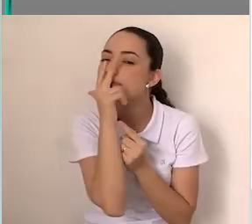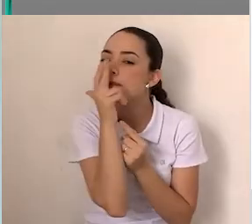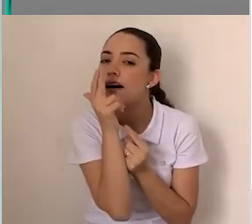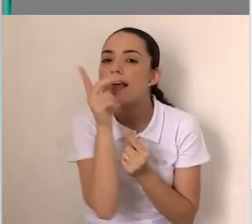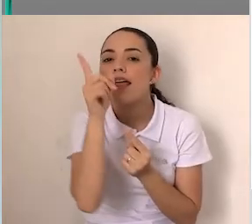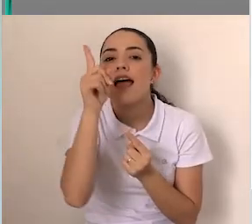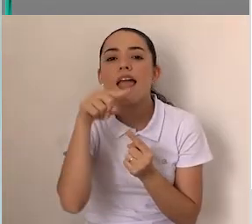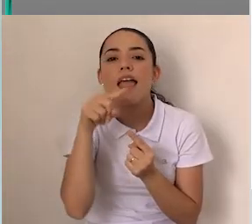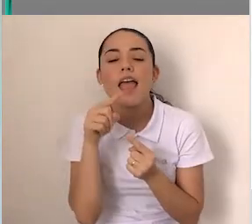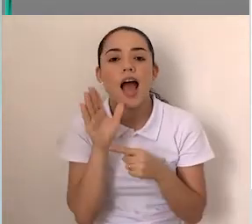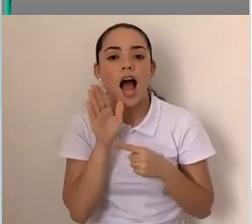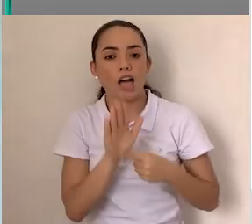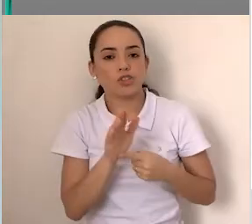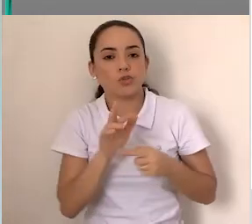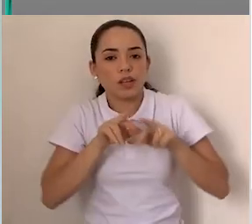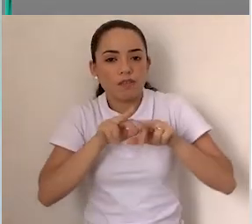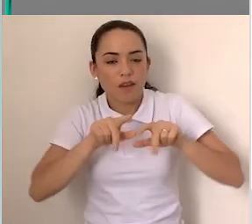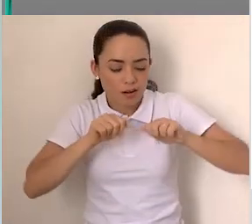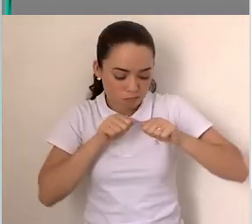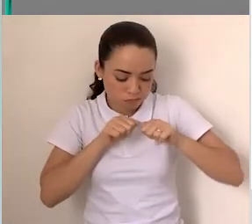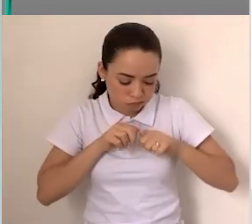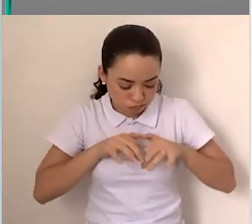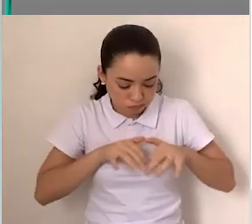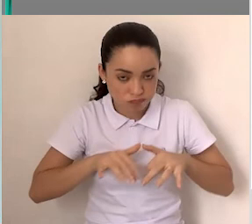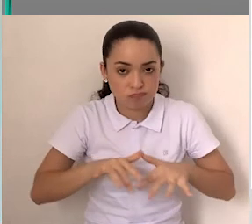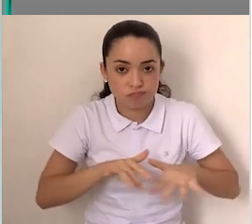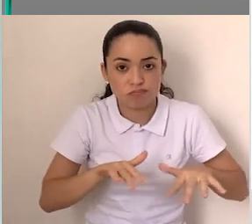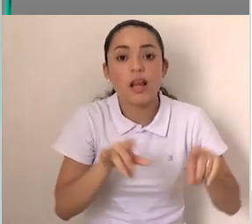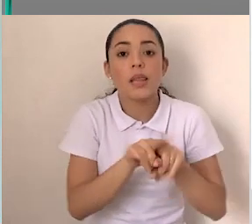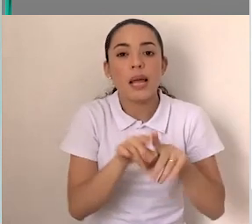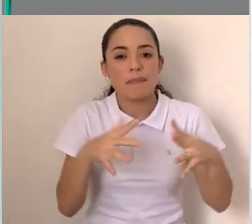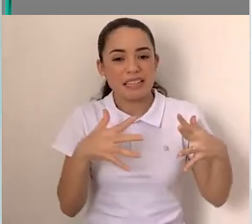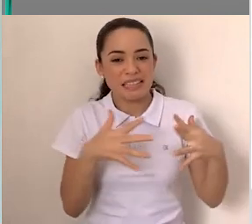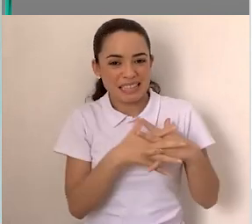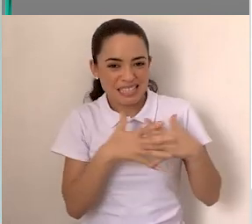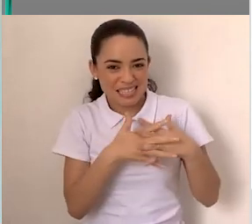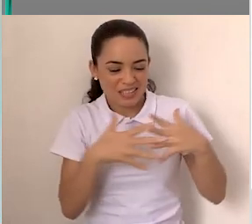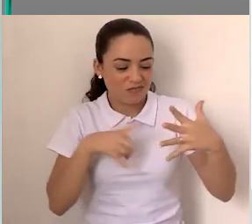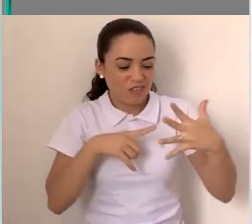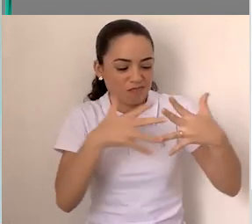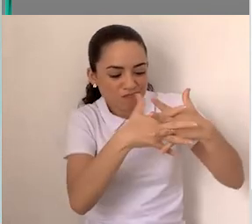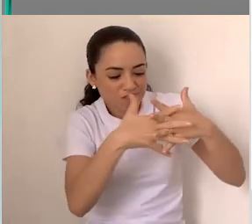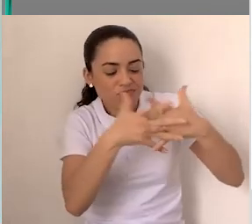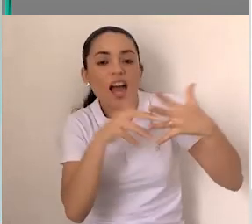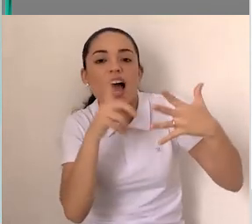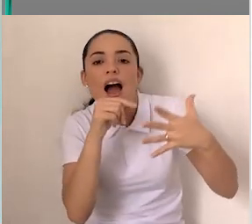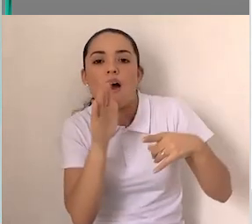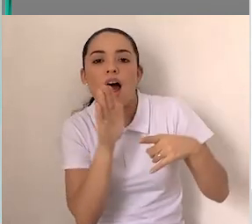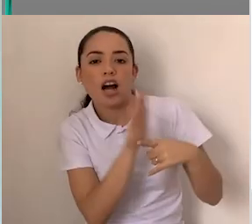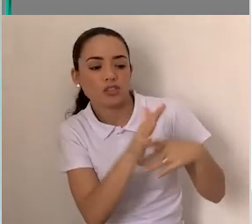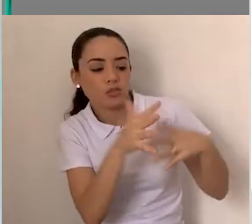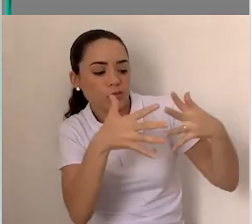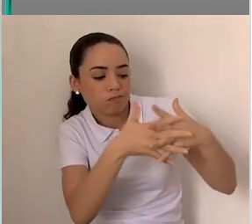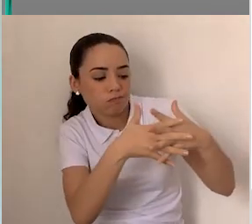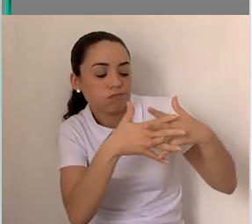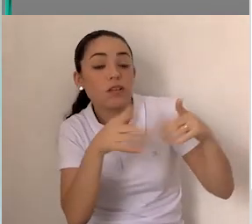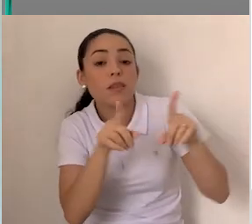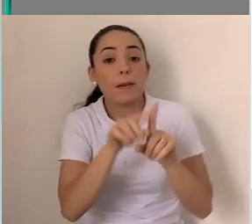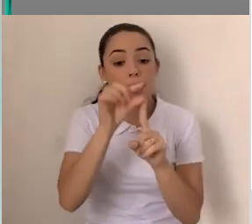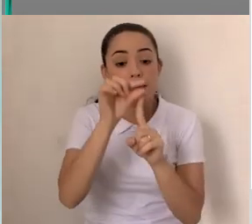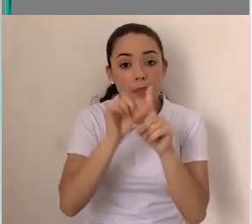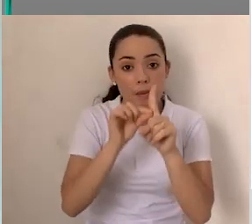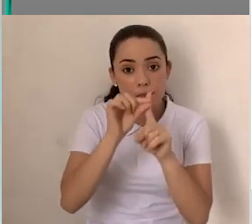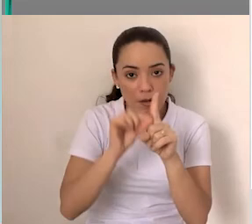na cartilagem, na cavidade abdominal e etc. A água é o solvente e meio de transporte, além de